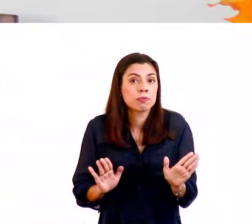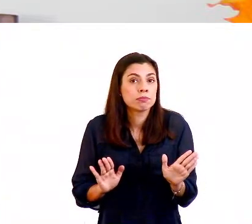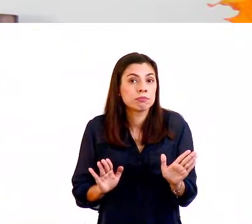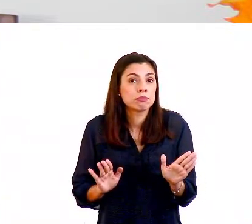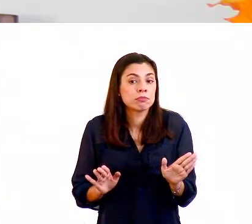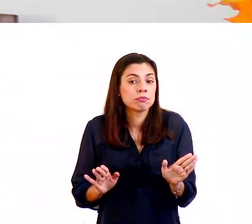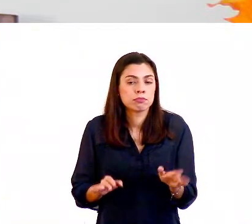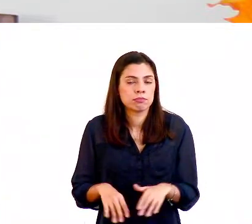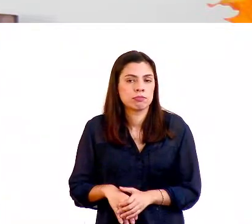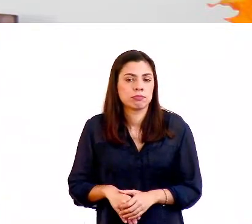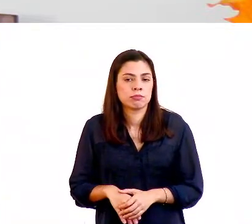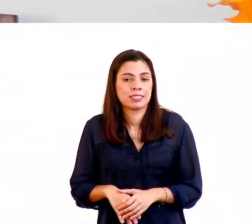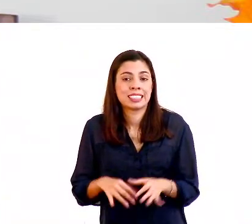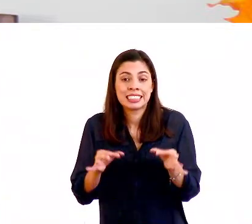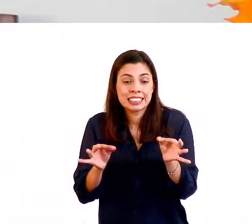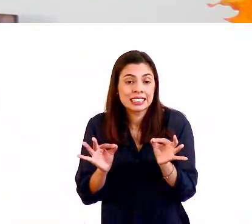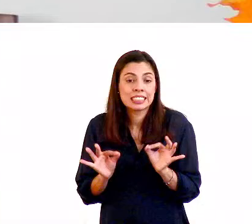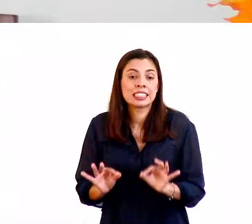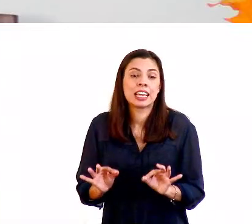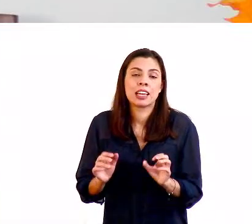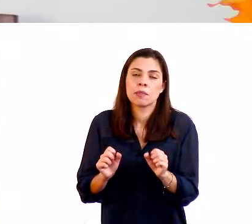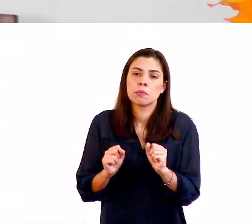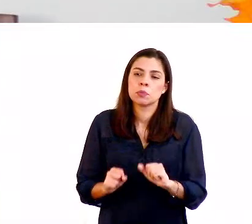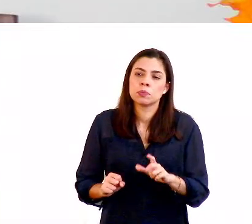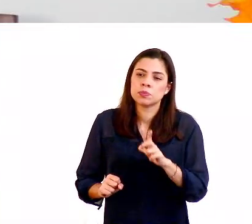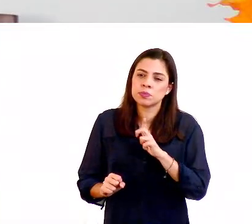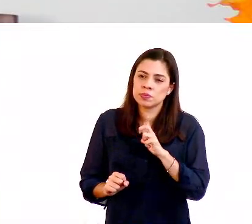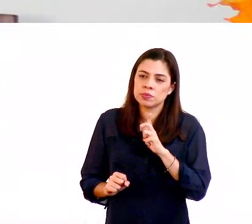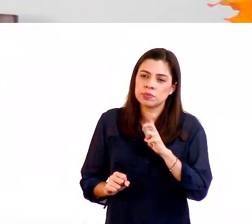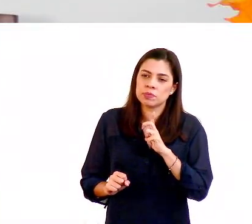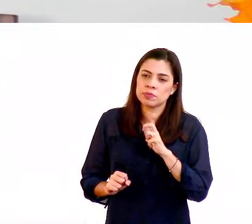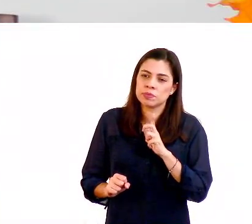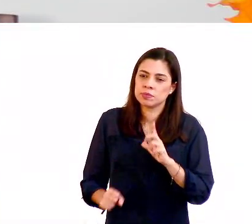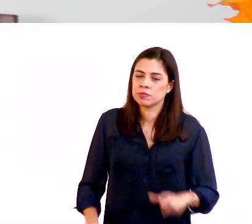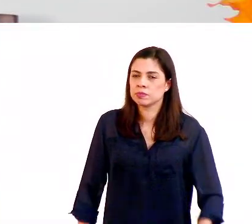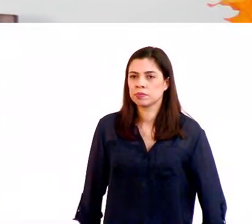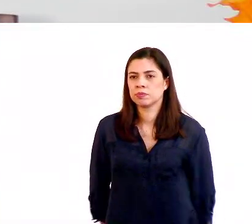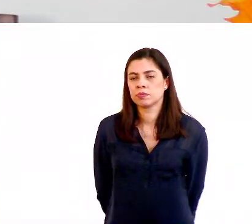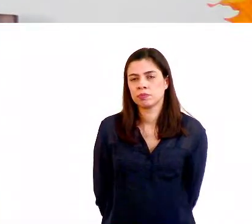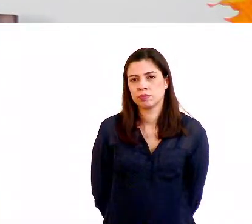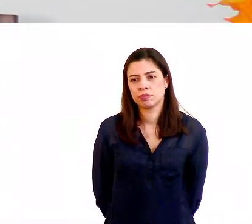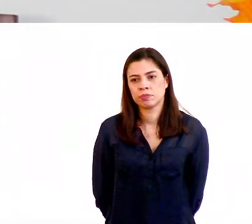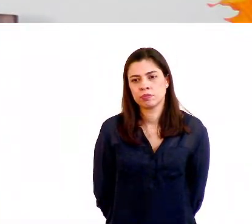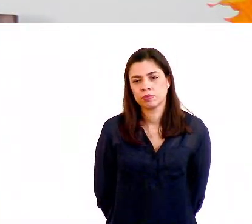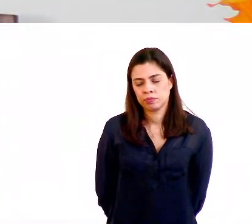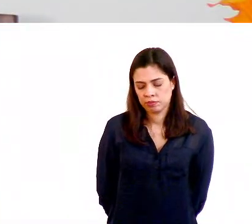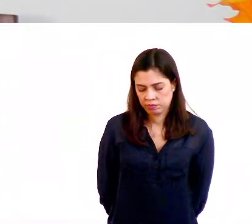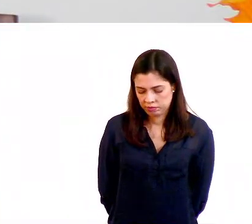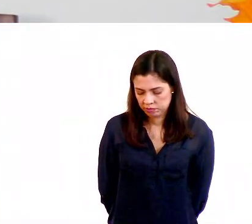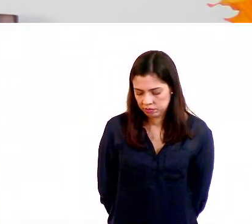saiba que Ele não apenas prometeu, mas jurou também. É uma promessa